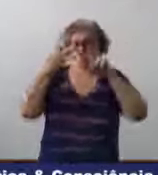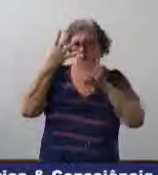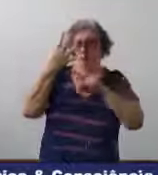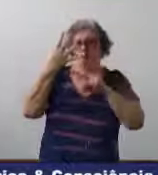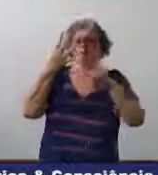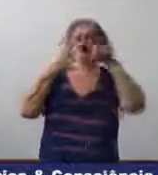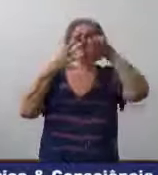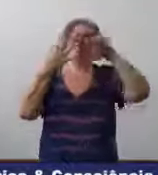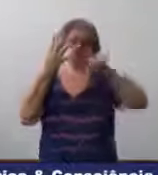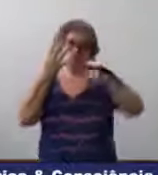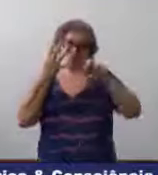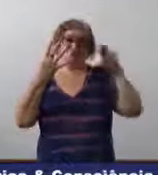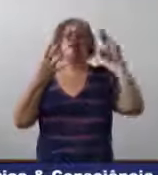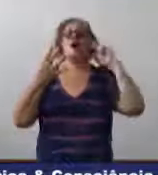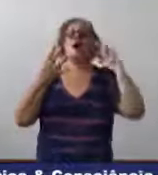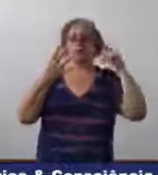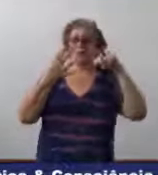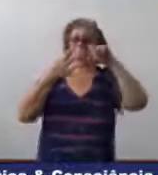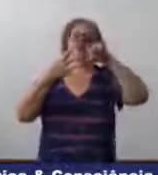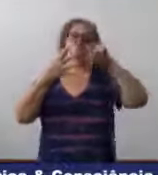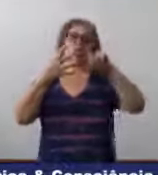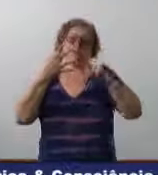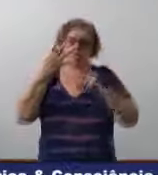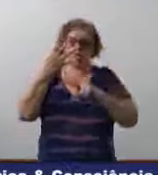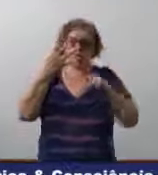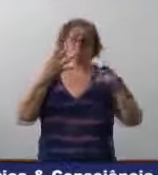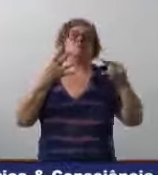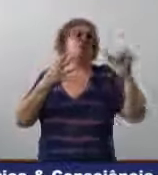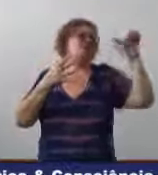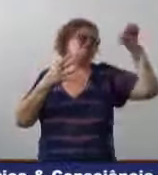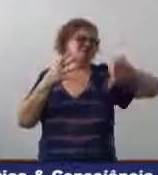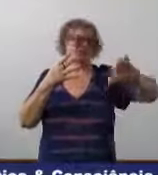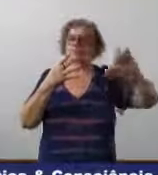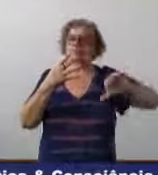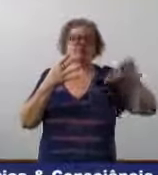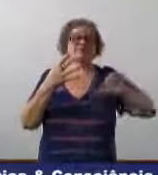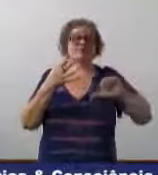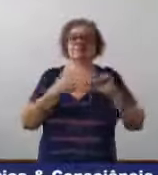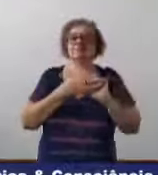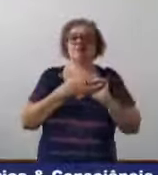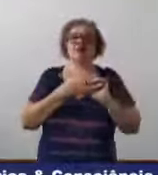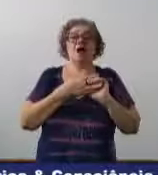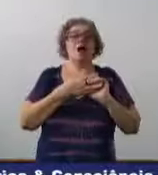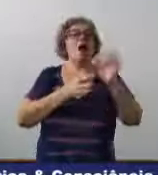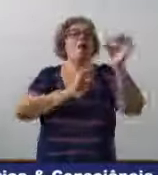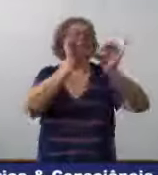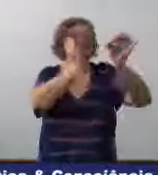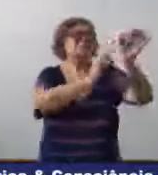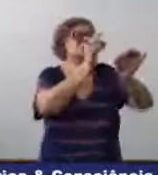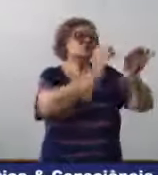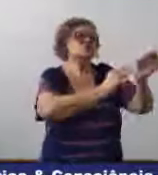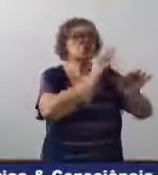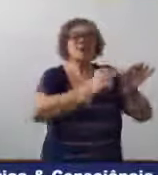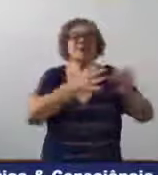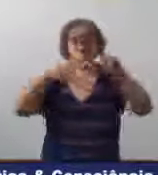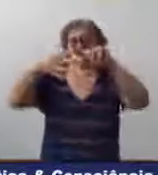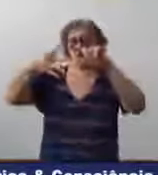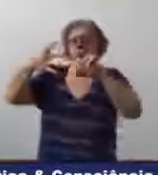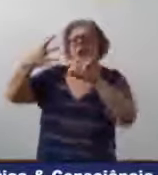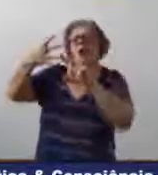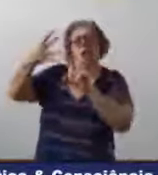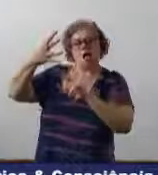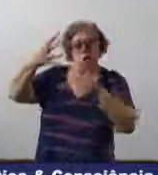4 raças. Uma das mais infelizes invenções do gênero humano. Foi apenas para fazer uma